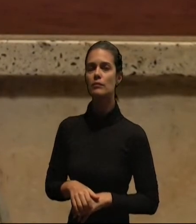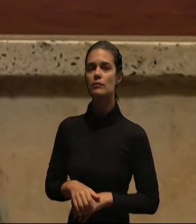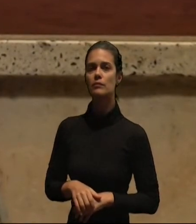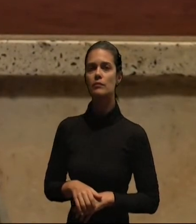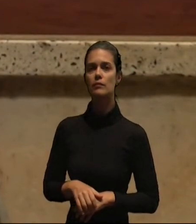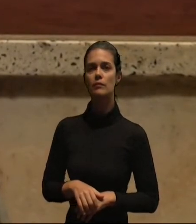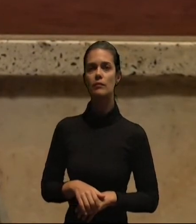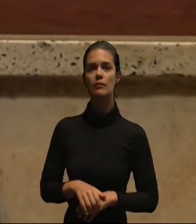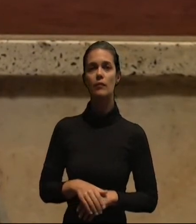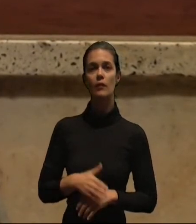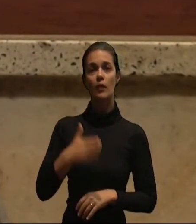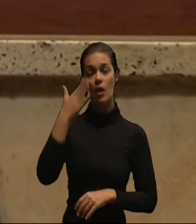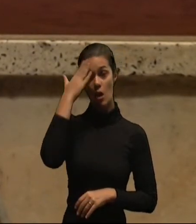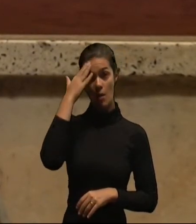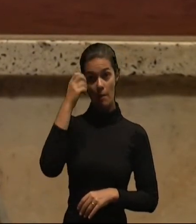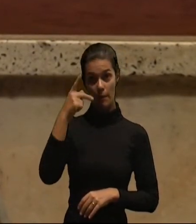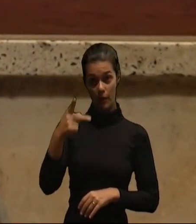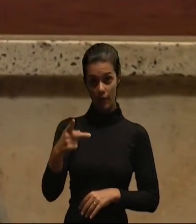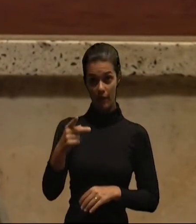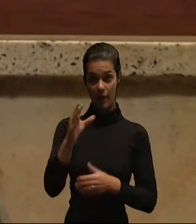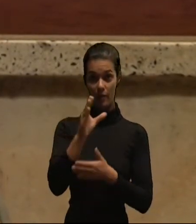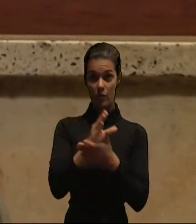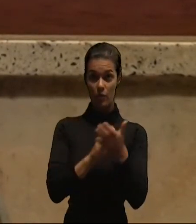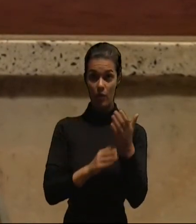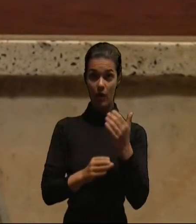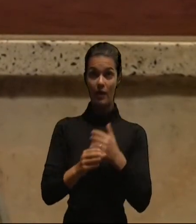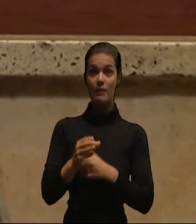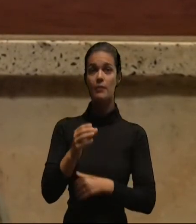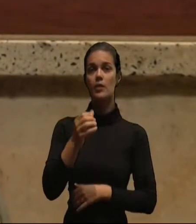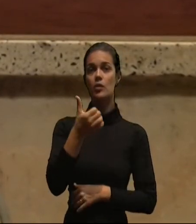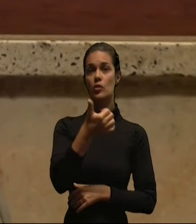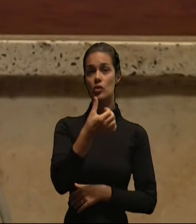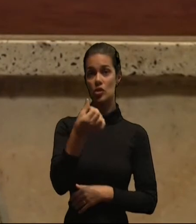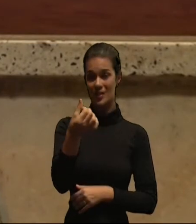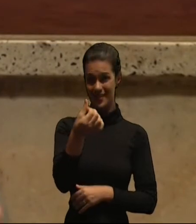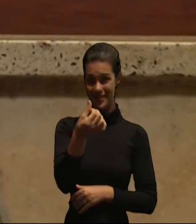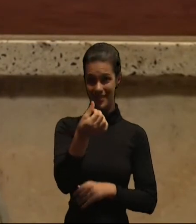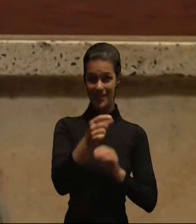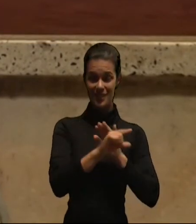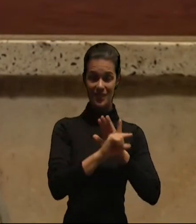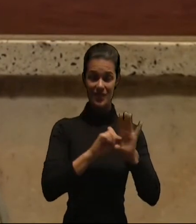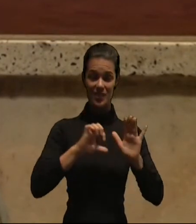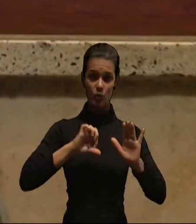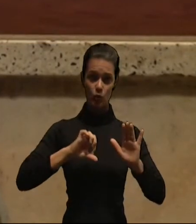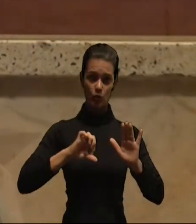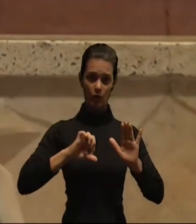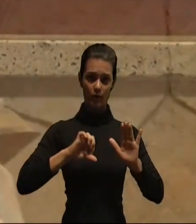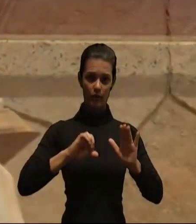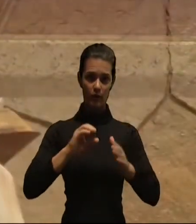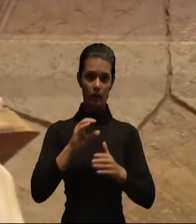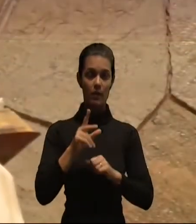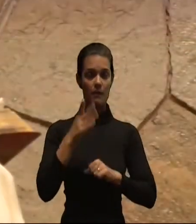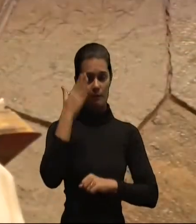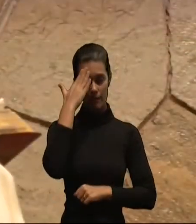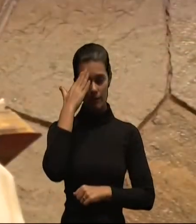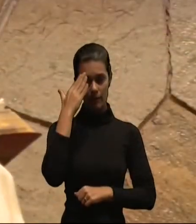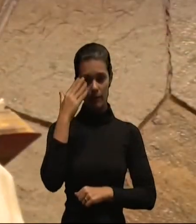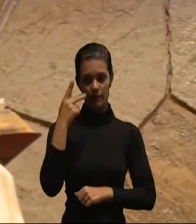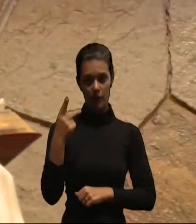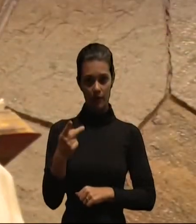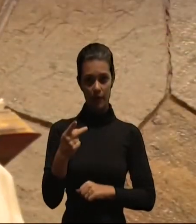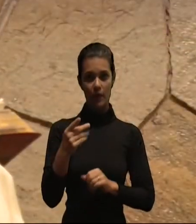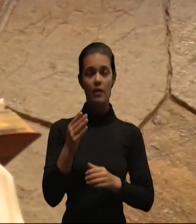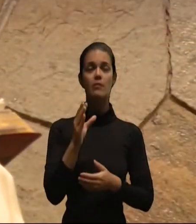está em Provérbios 16, o verso de número 9, que é algo também que tem mexido com muitas